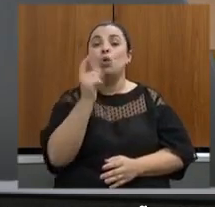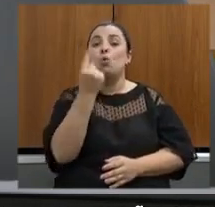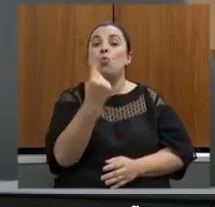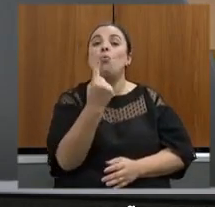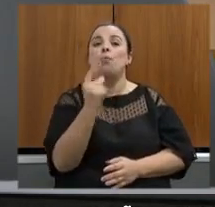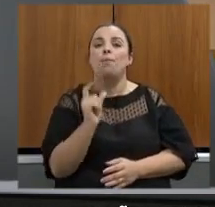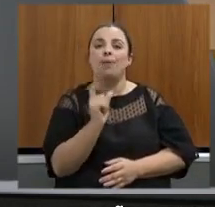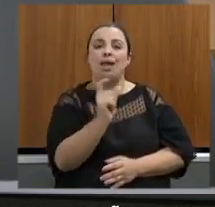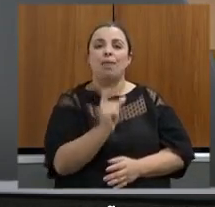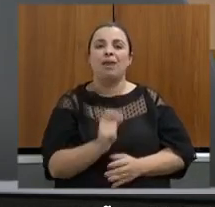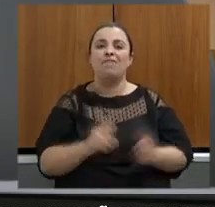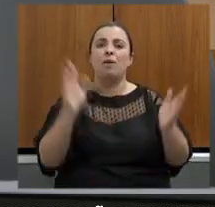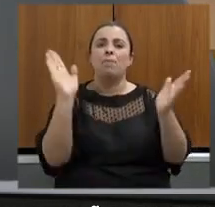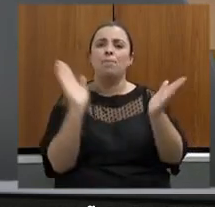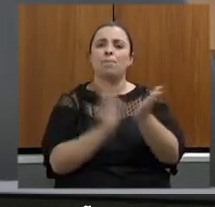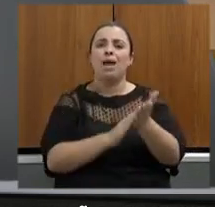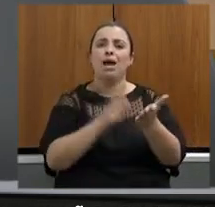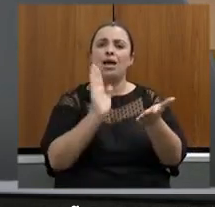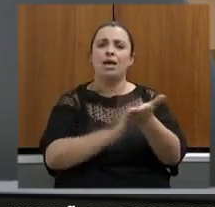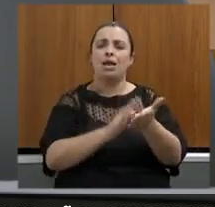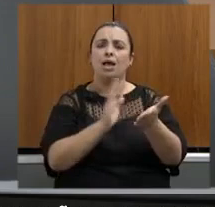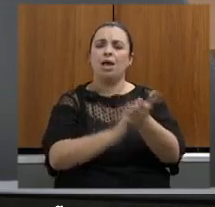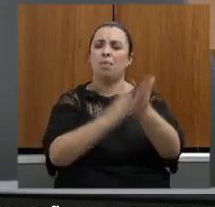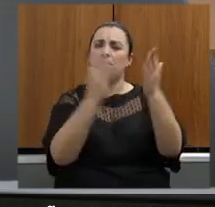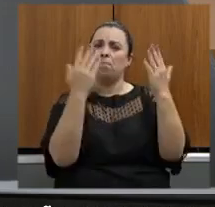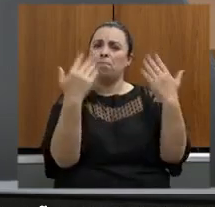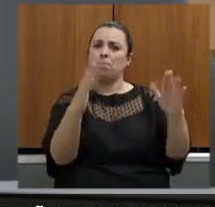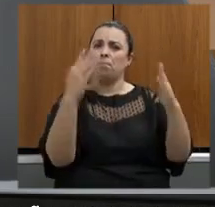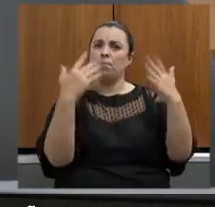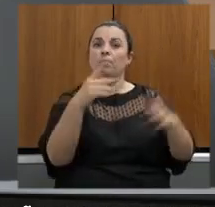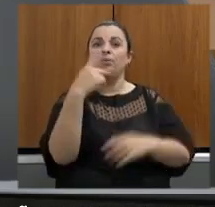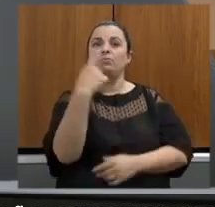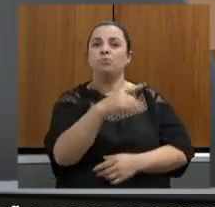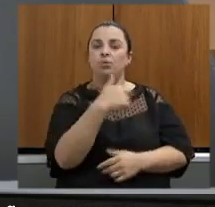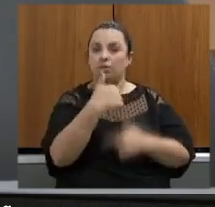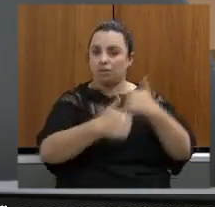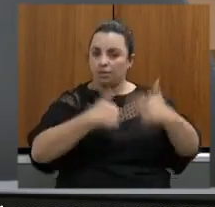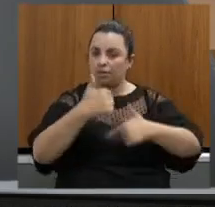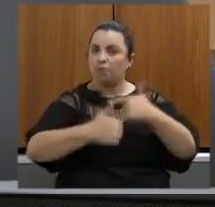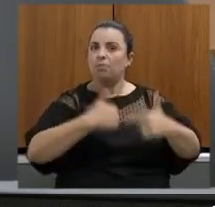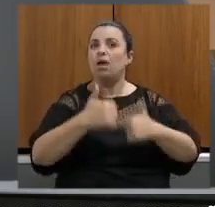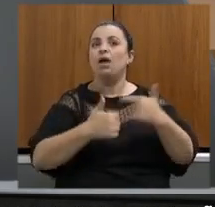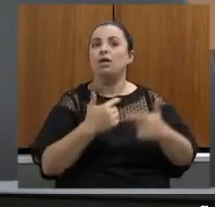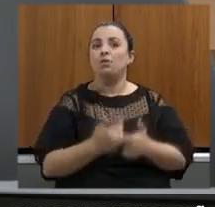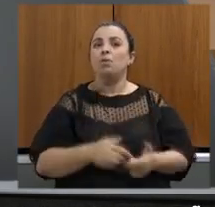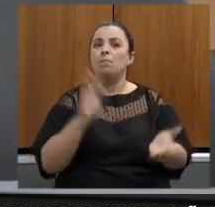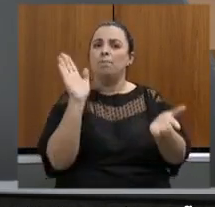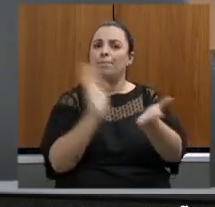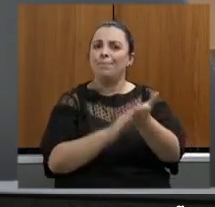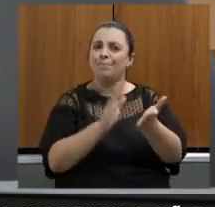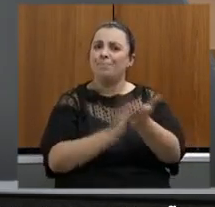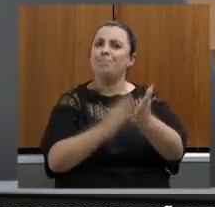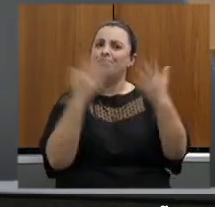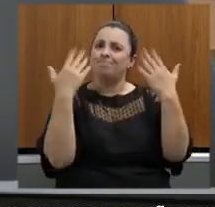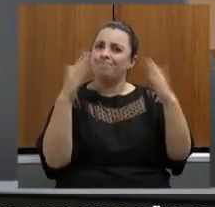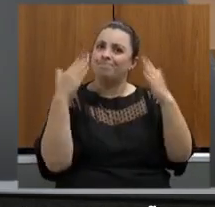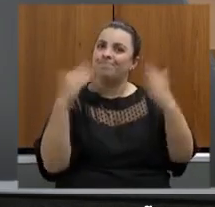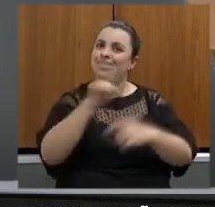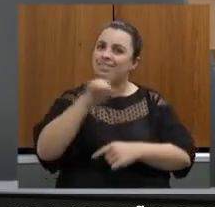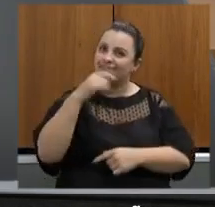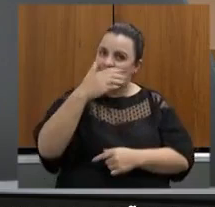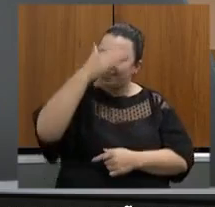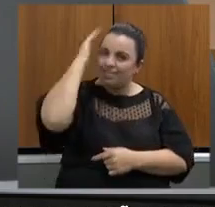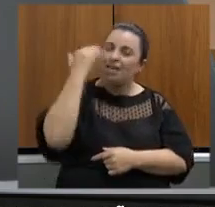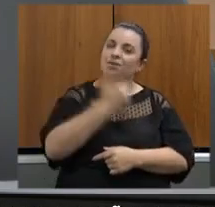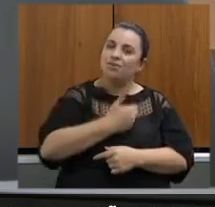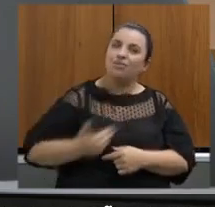palavra parabéns parabéns pelo trabalho desenvolvido Parabéns ao nosso Governador Romeu Zema